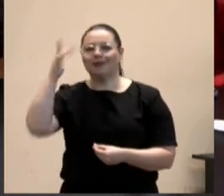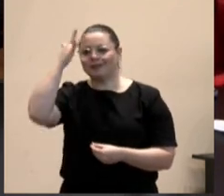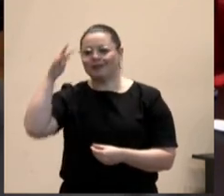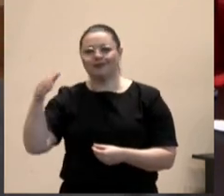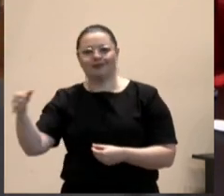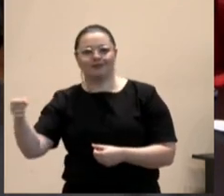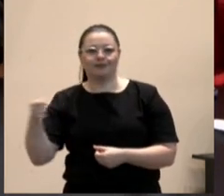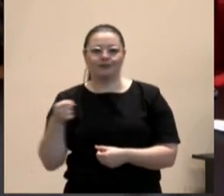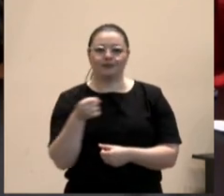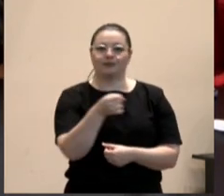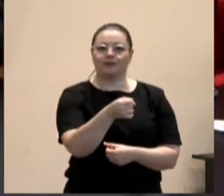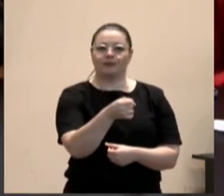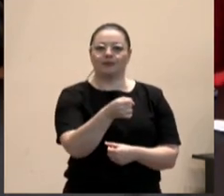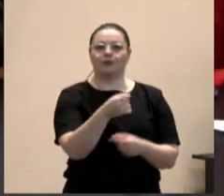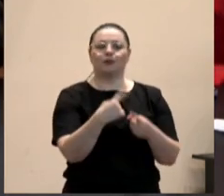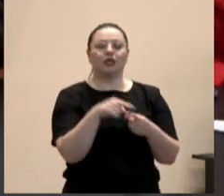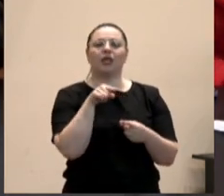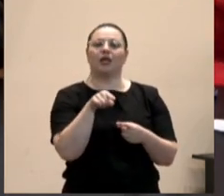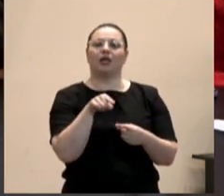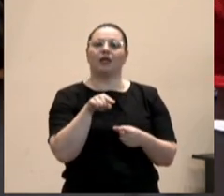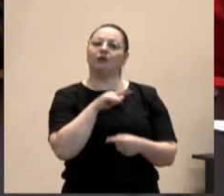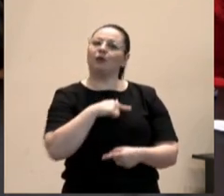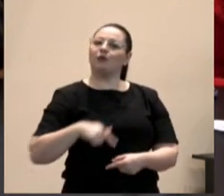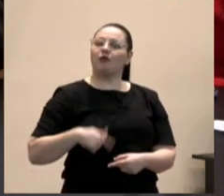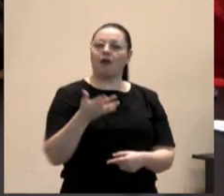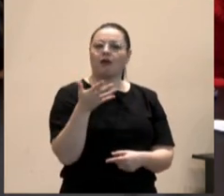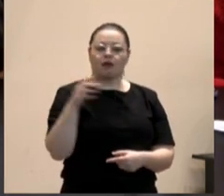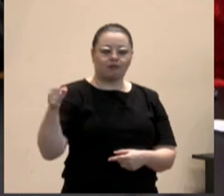é indicada do governo.